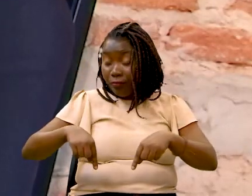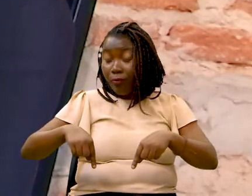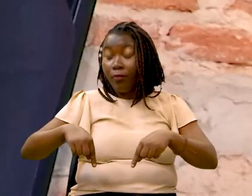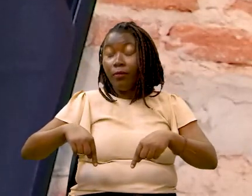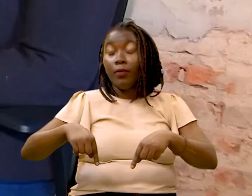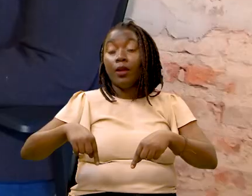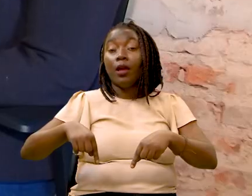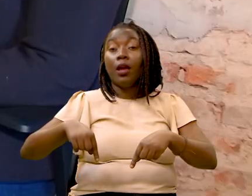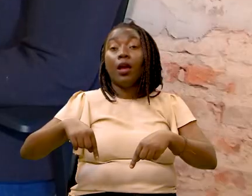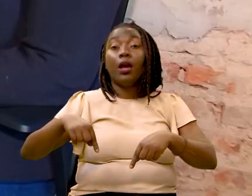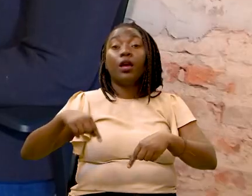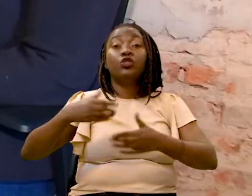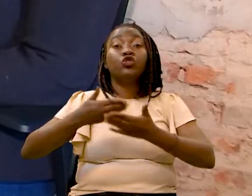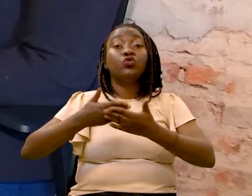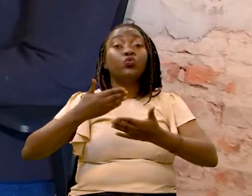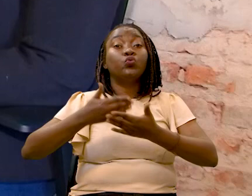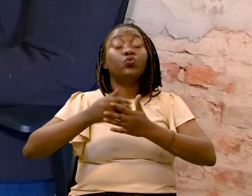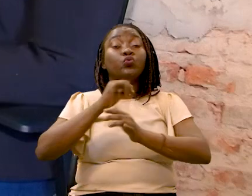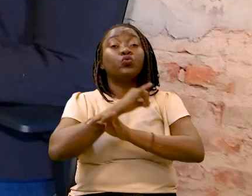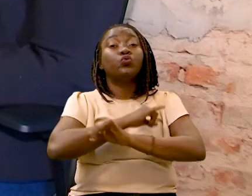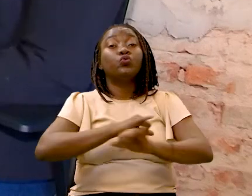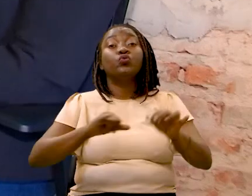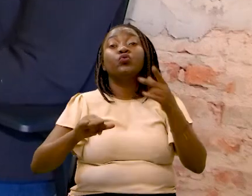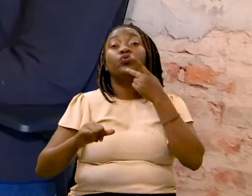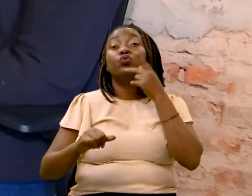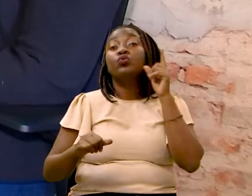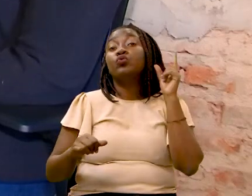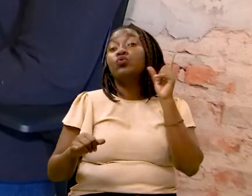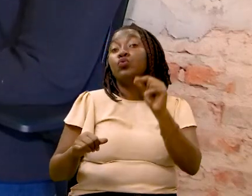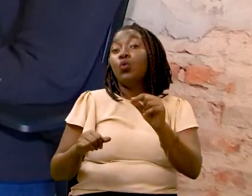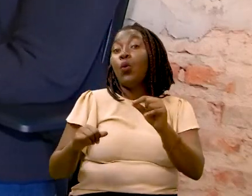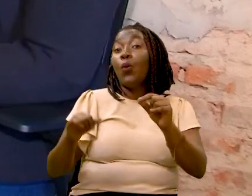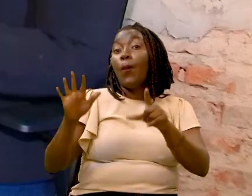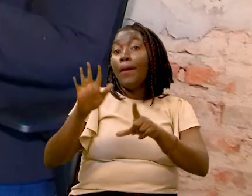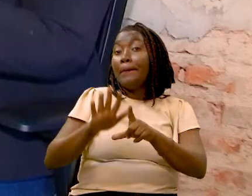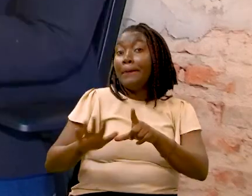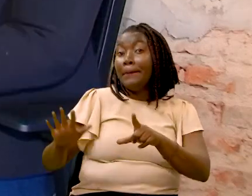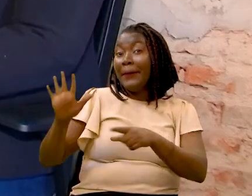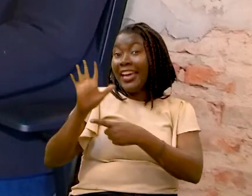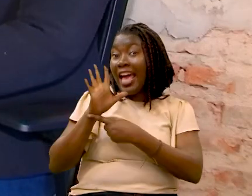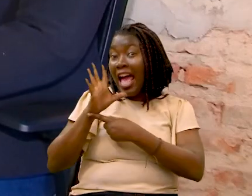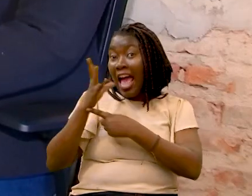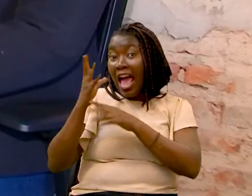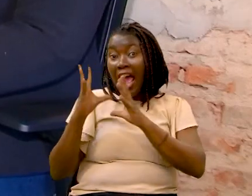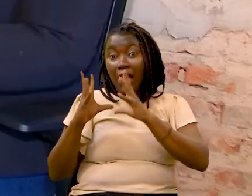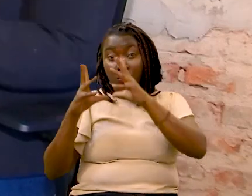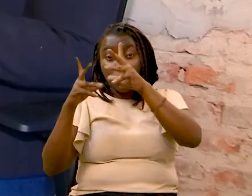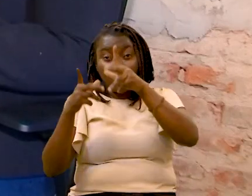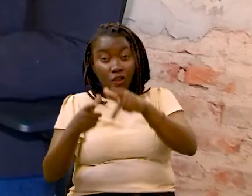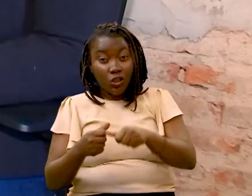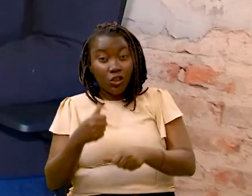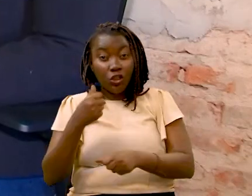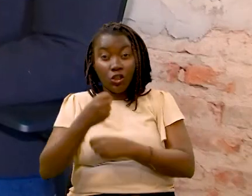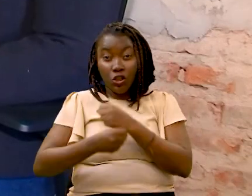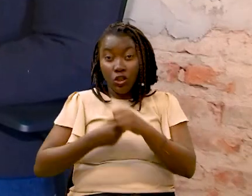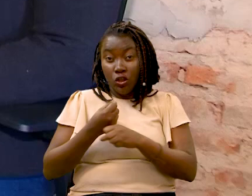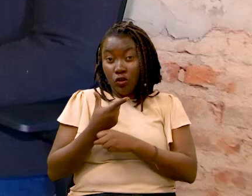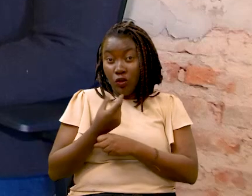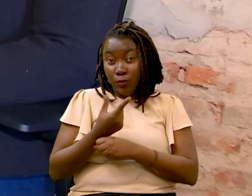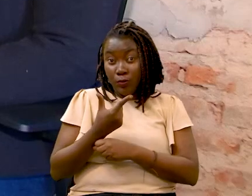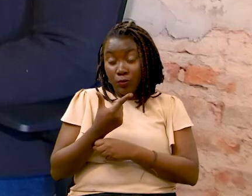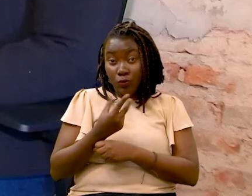teve aqui. Foi um estudo divulgado que falou o seguinte, que o mercado de arte global,